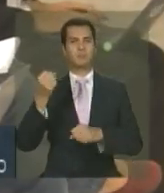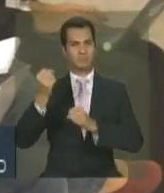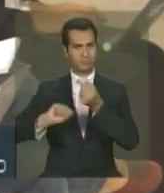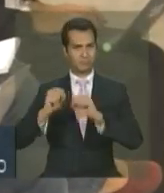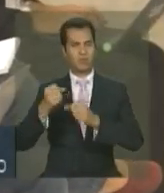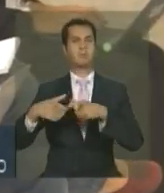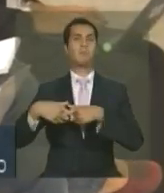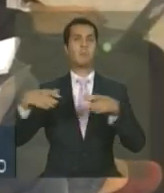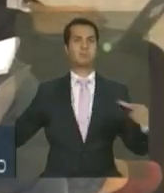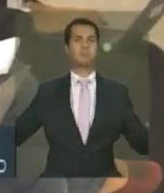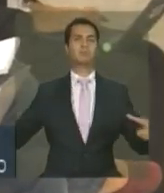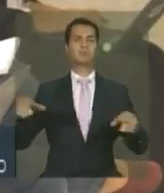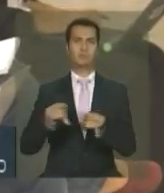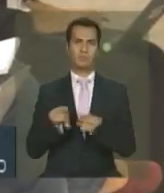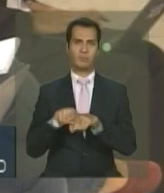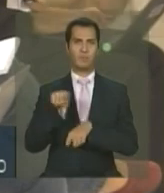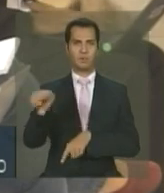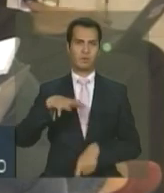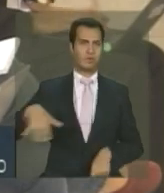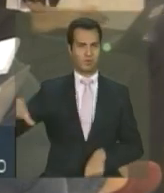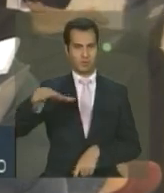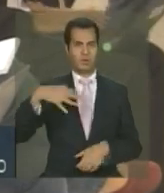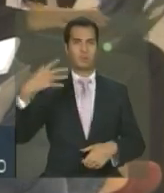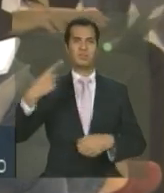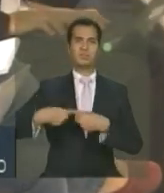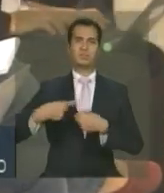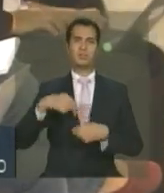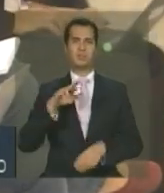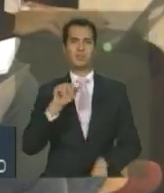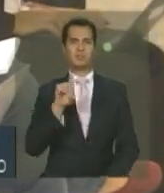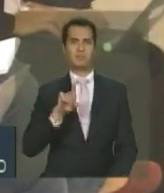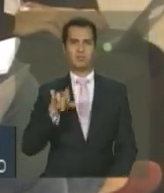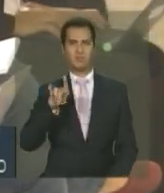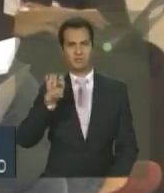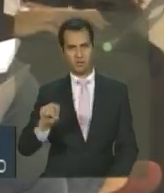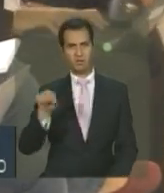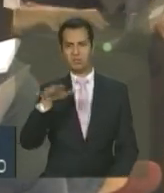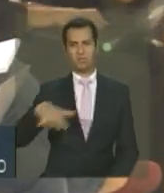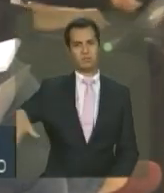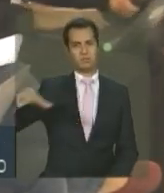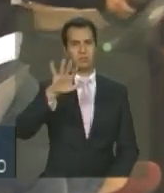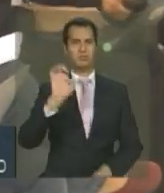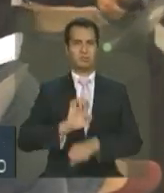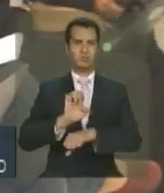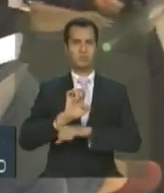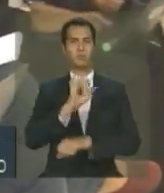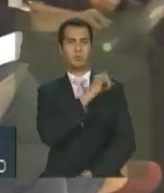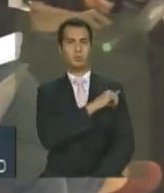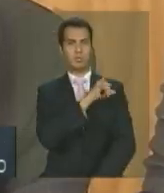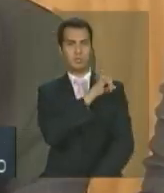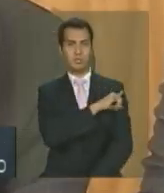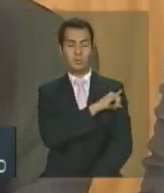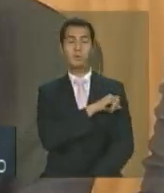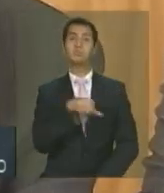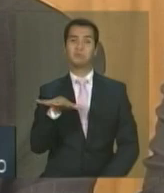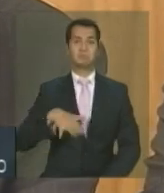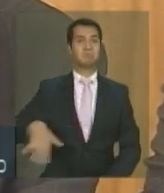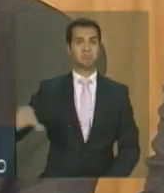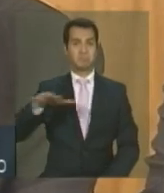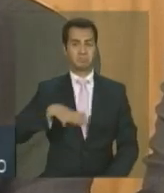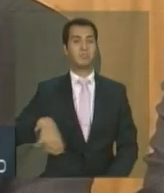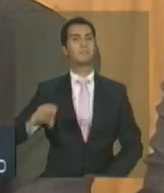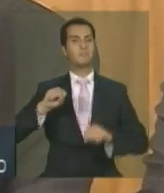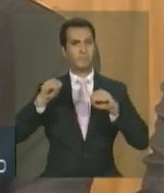ali de Resende, Itatiaia, enfim, aquele conjunto de municípios ao longo da Dutra, vai ser, já está